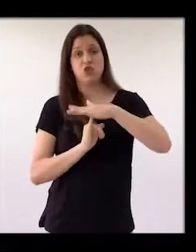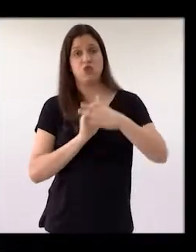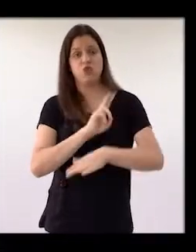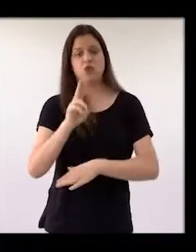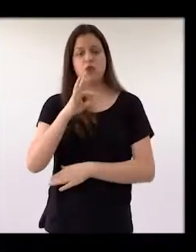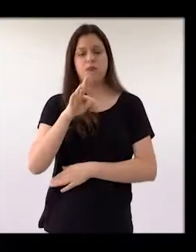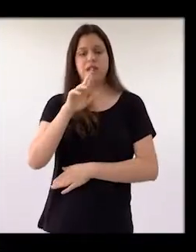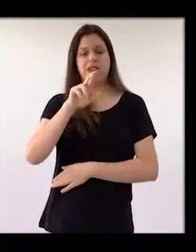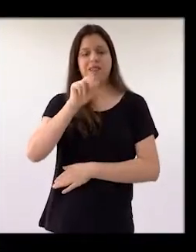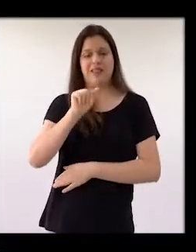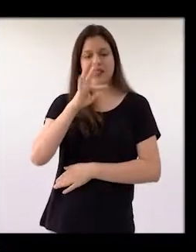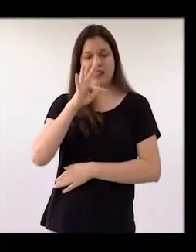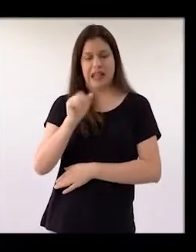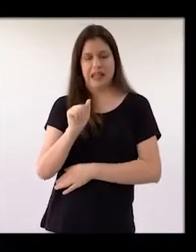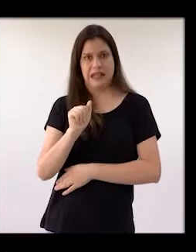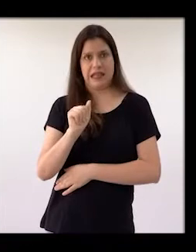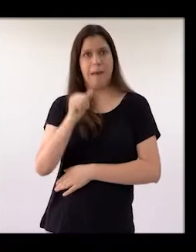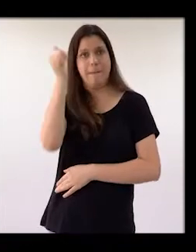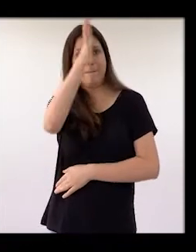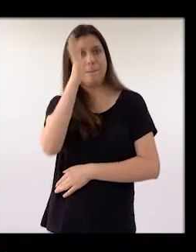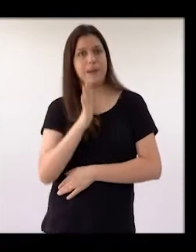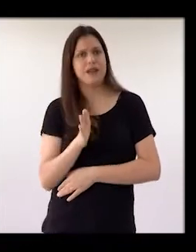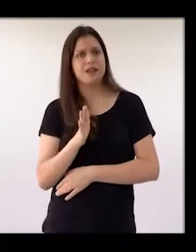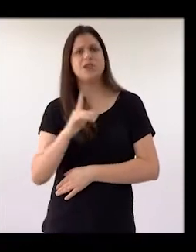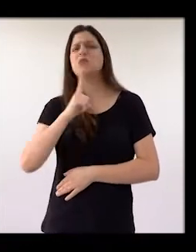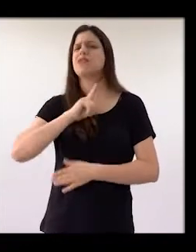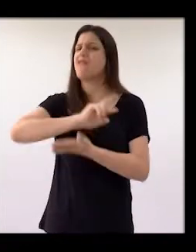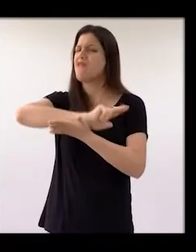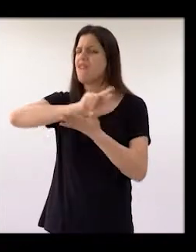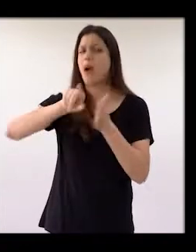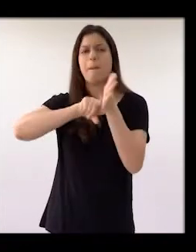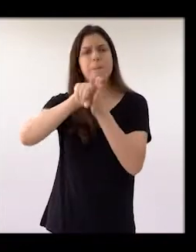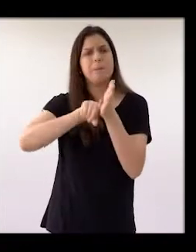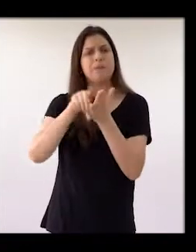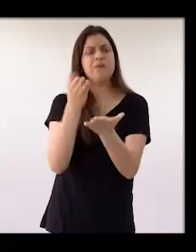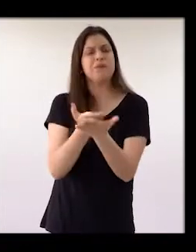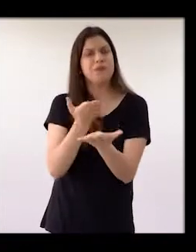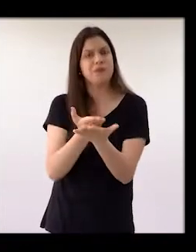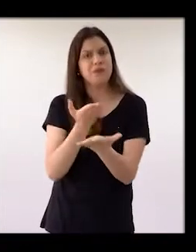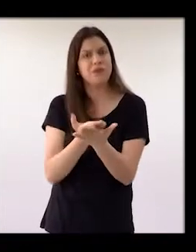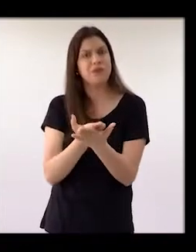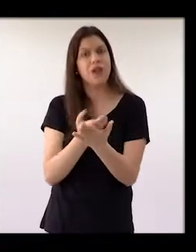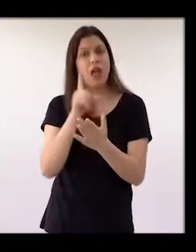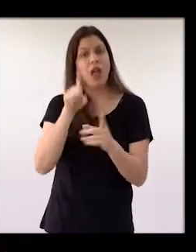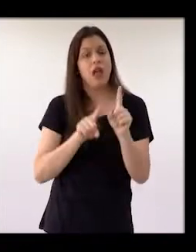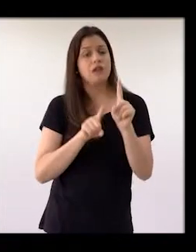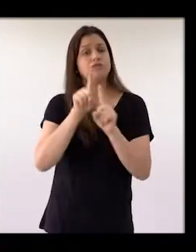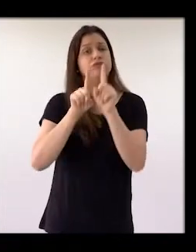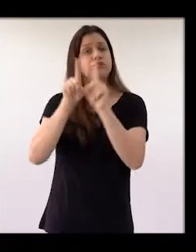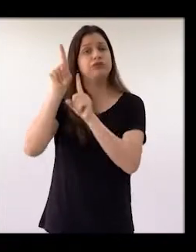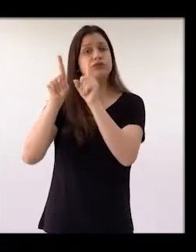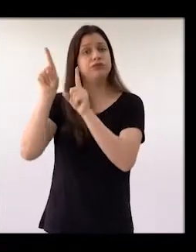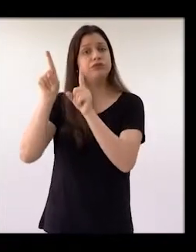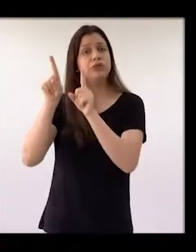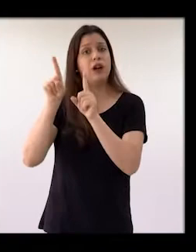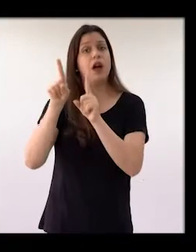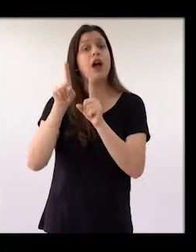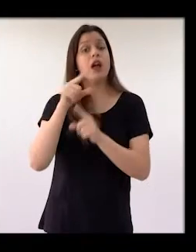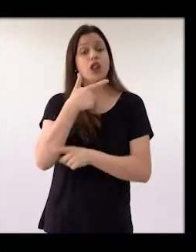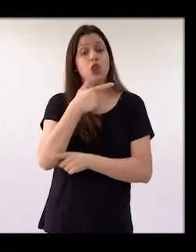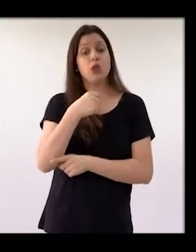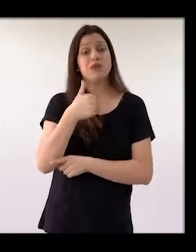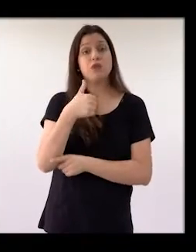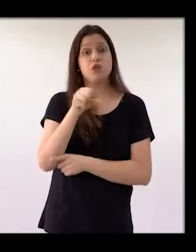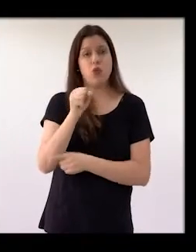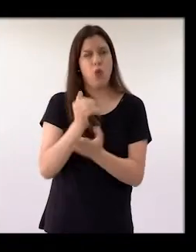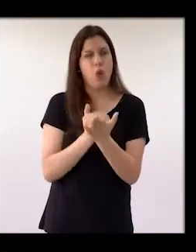que é um instituto que realiza vários estudos relacionados ao saneamento, eles têm um estudo chamado Ranking do Saneamento. Desde 2018 eles trabalham com